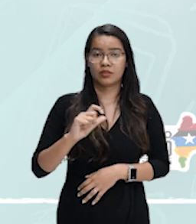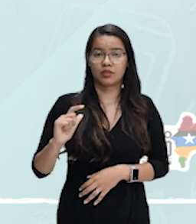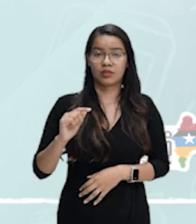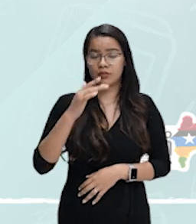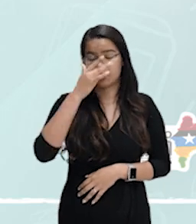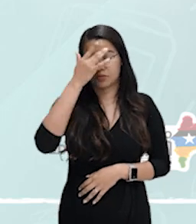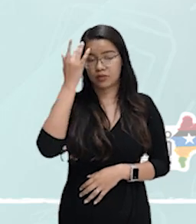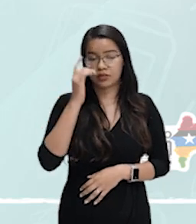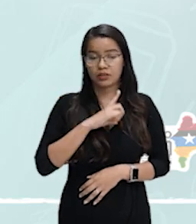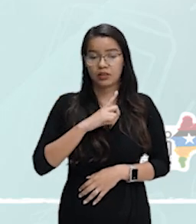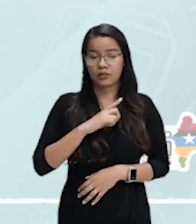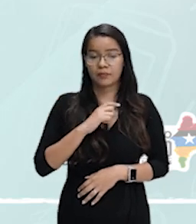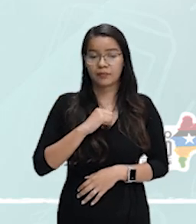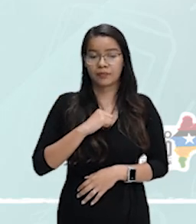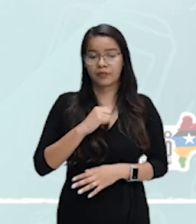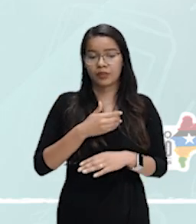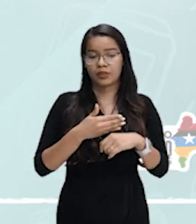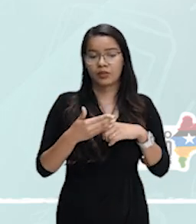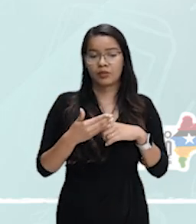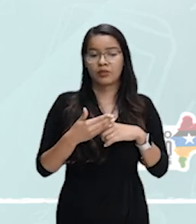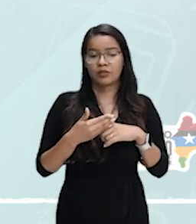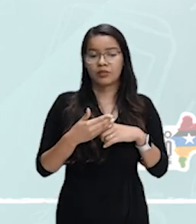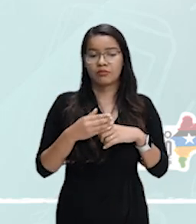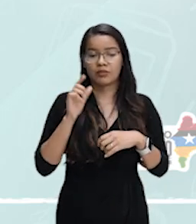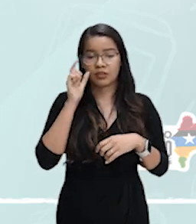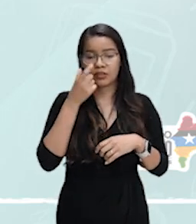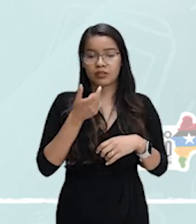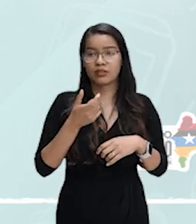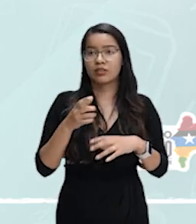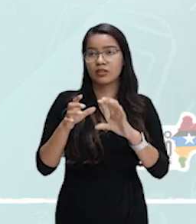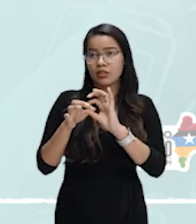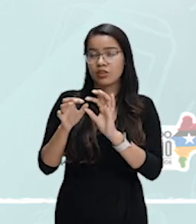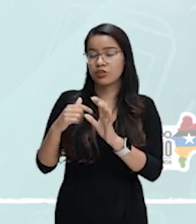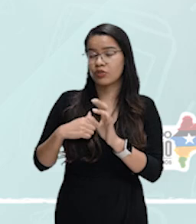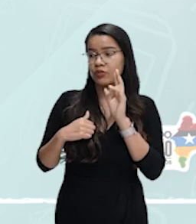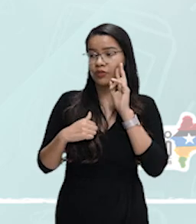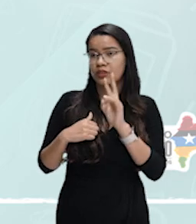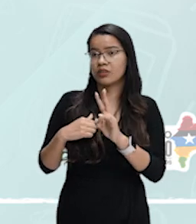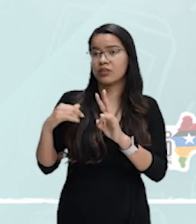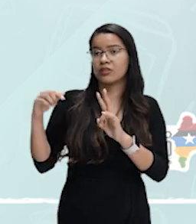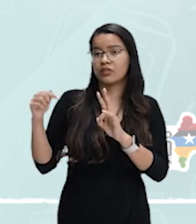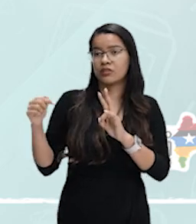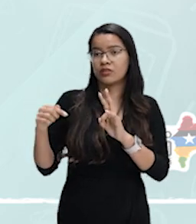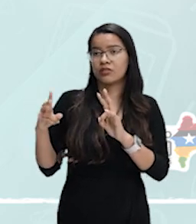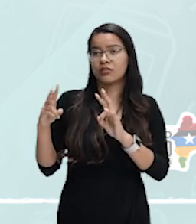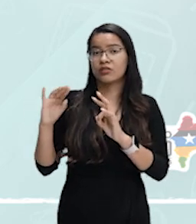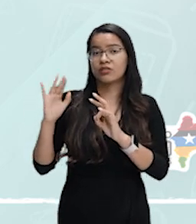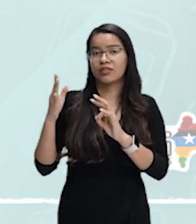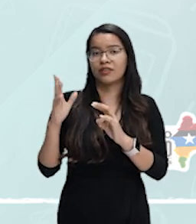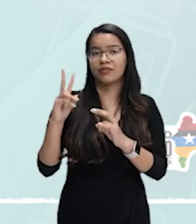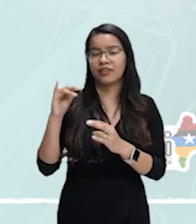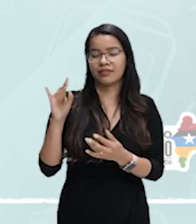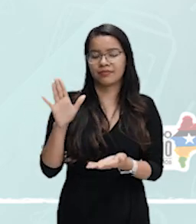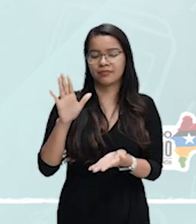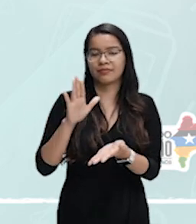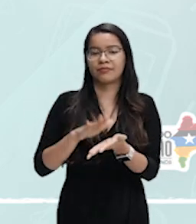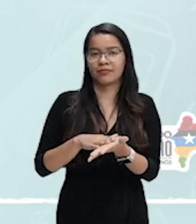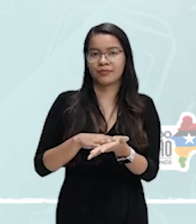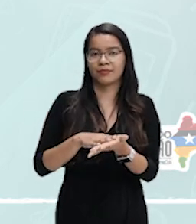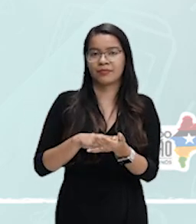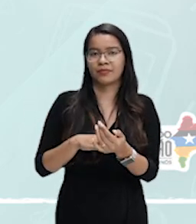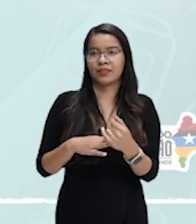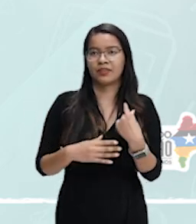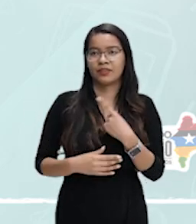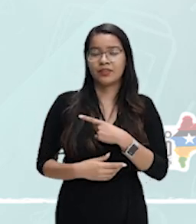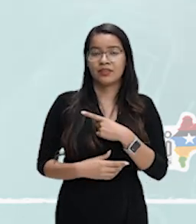hábito interessante. Deixa eu ver isso. Deixa eu ver significa deixa eu ver e a pessoa já vai colocando a mão, pegar. A gente é